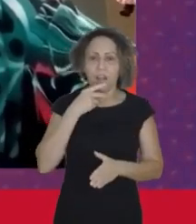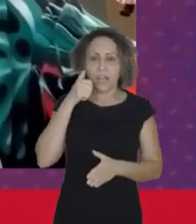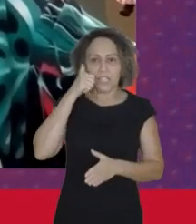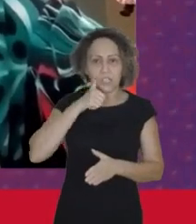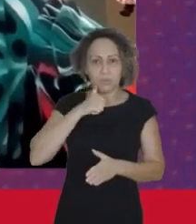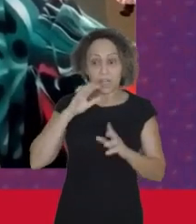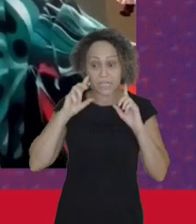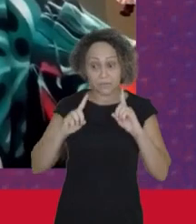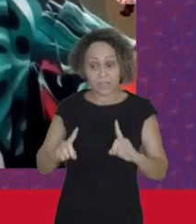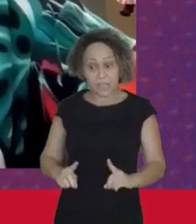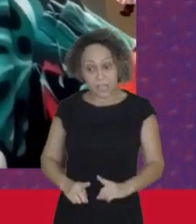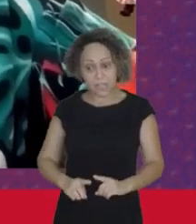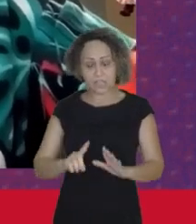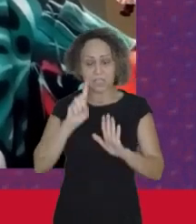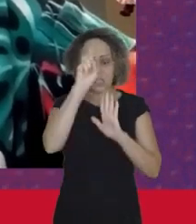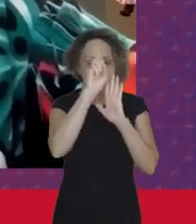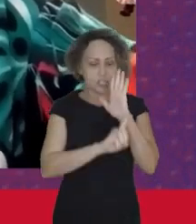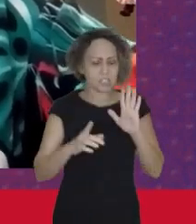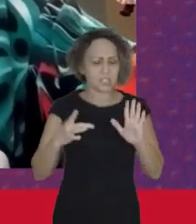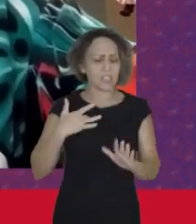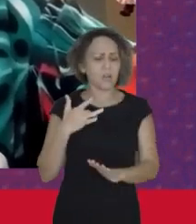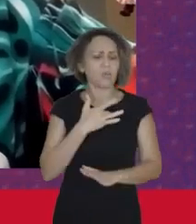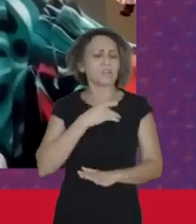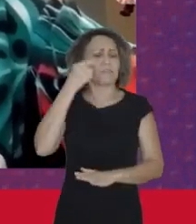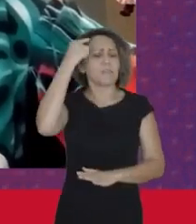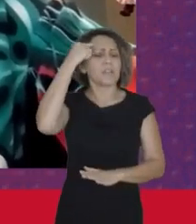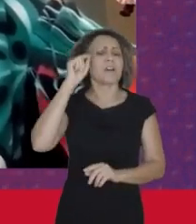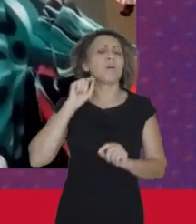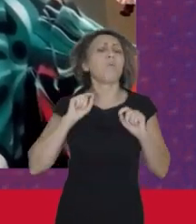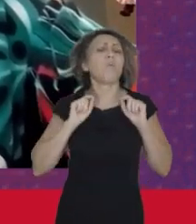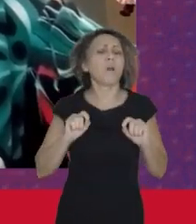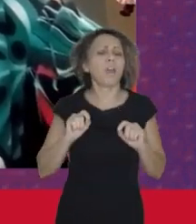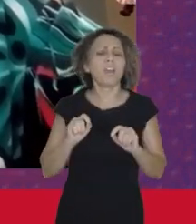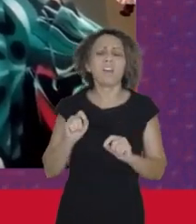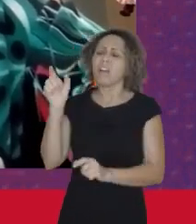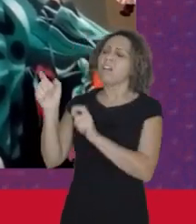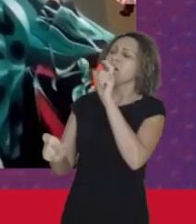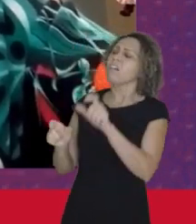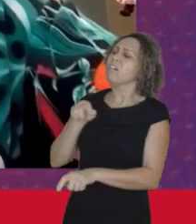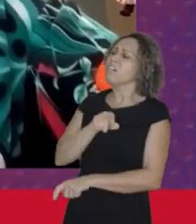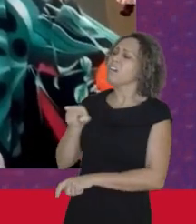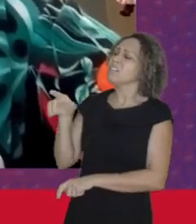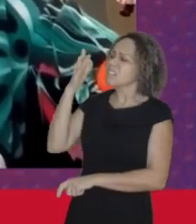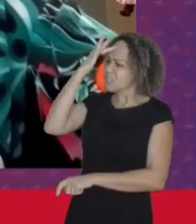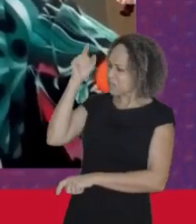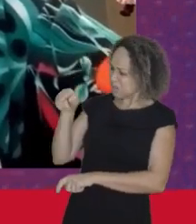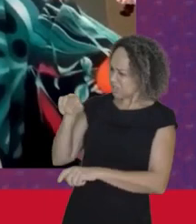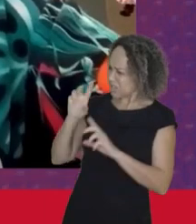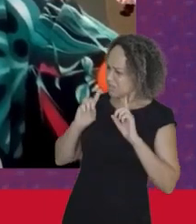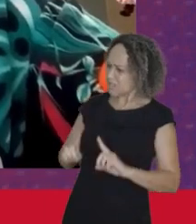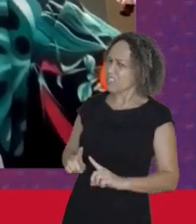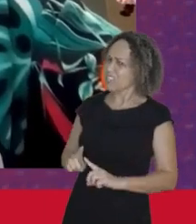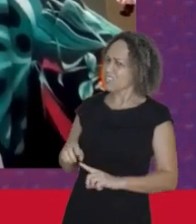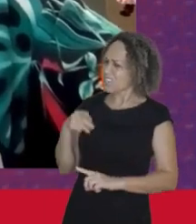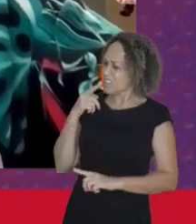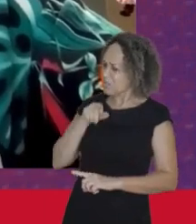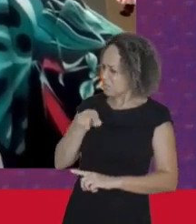tem que pensar primeiro do que a gente está falando. Quem são essas pessoas com deficiência que a gente